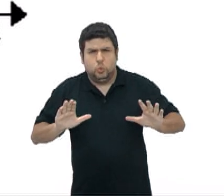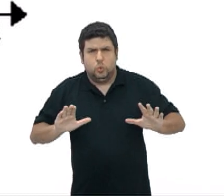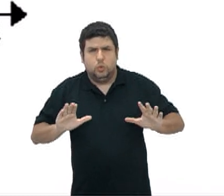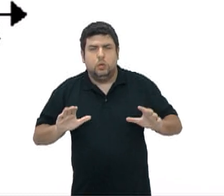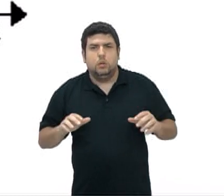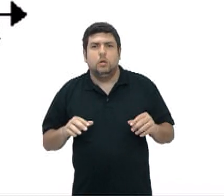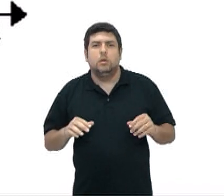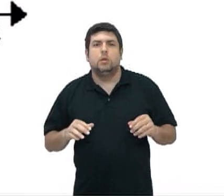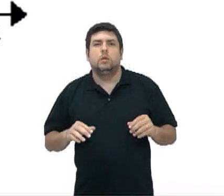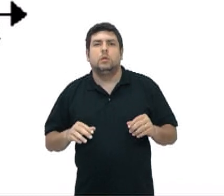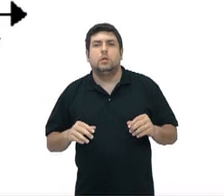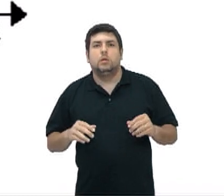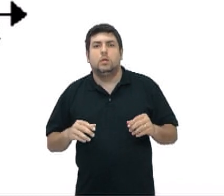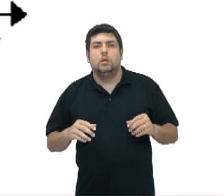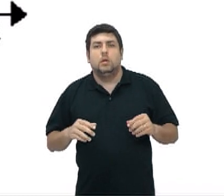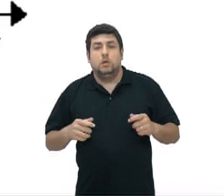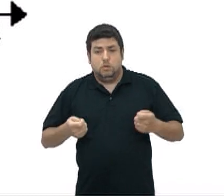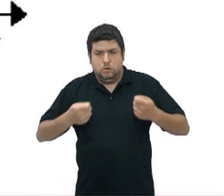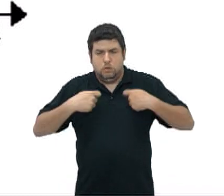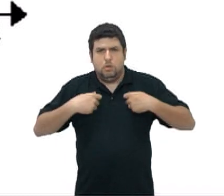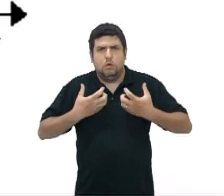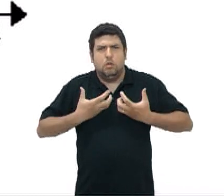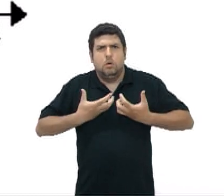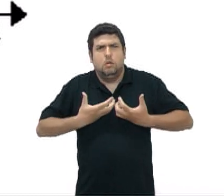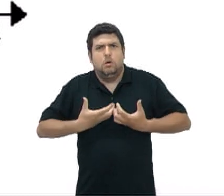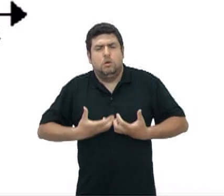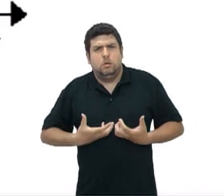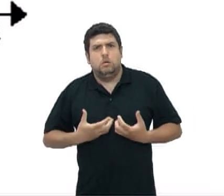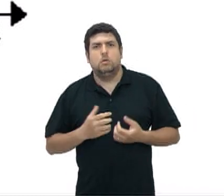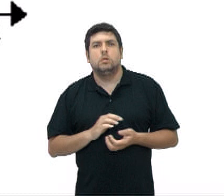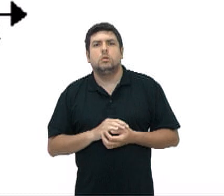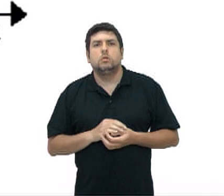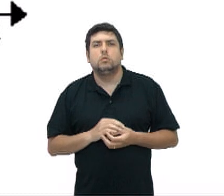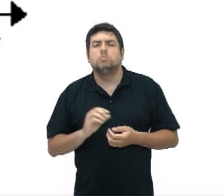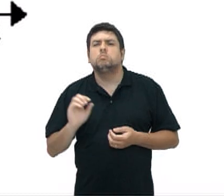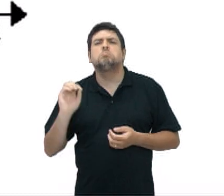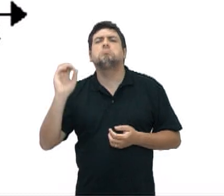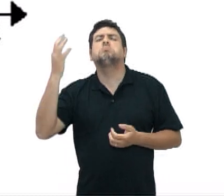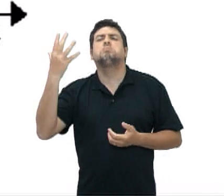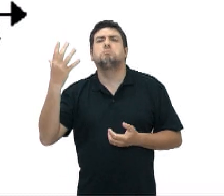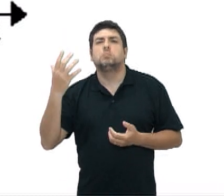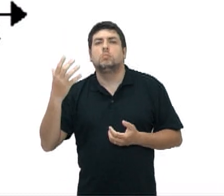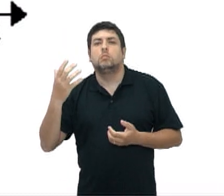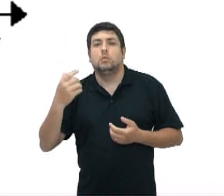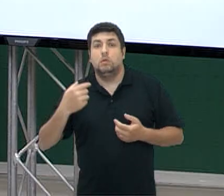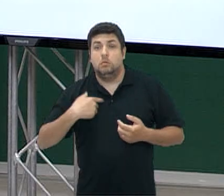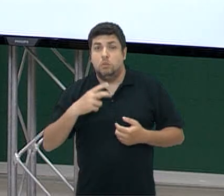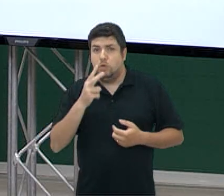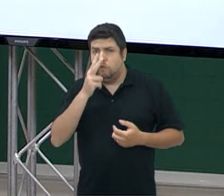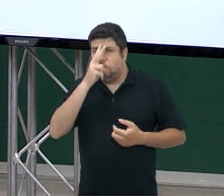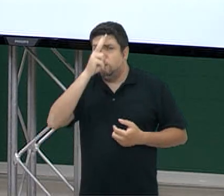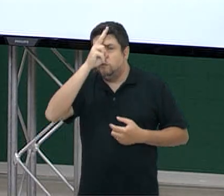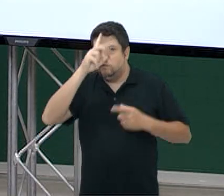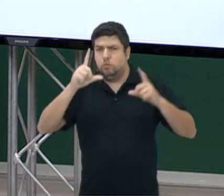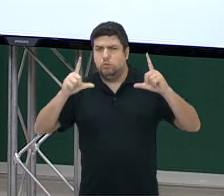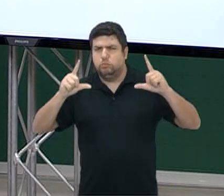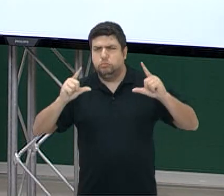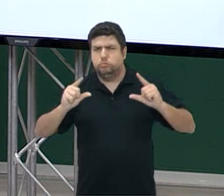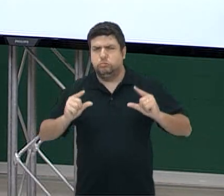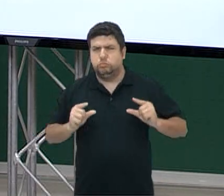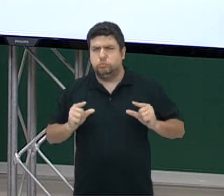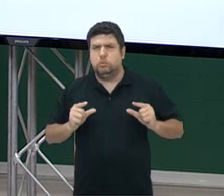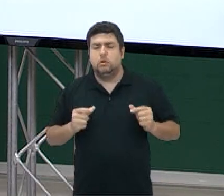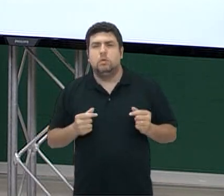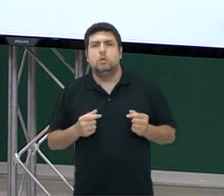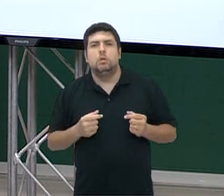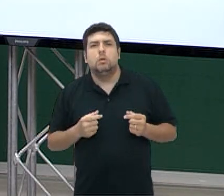né, uma. Eu canso, certo? Então, o que acaba acontecendo? A minha força diminui. E como é que eu vou calcular